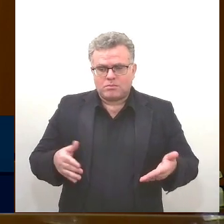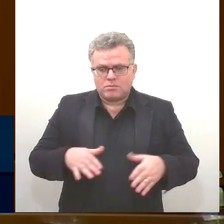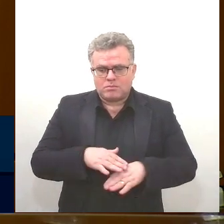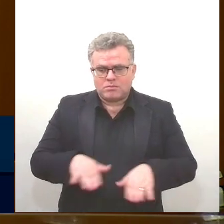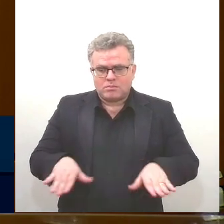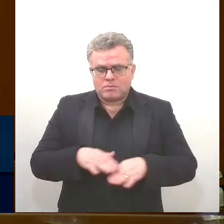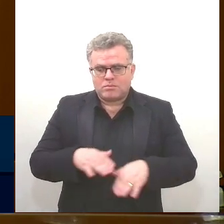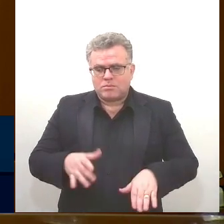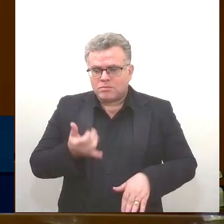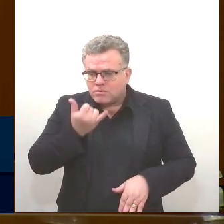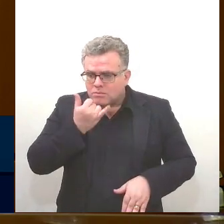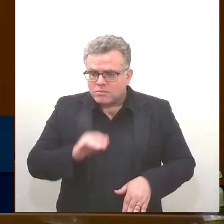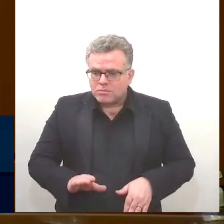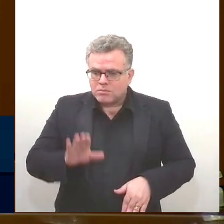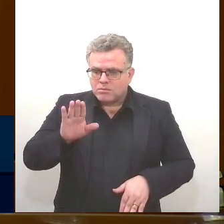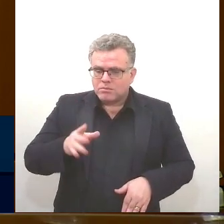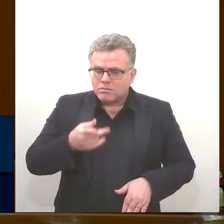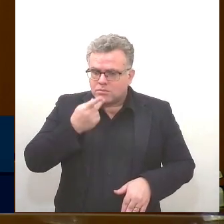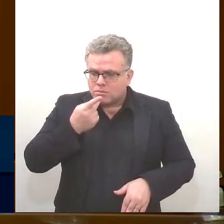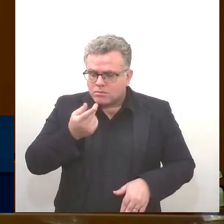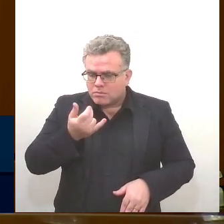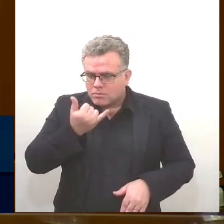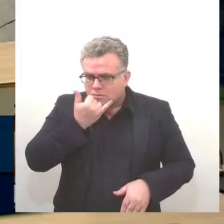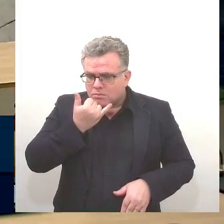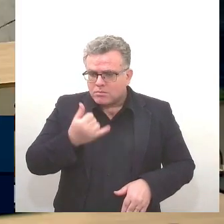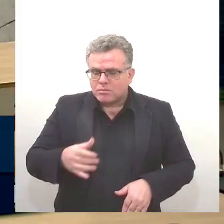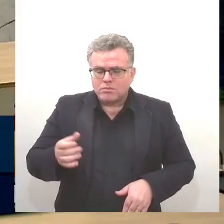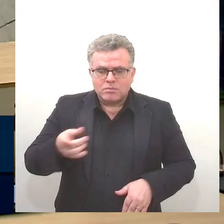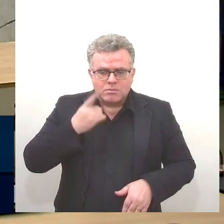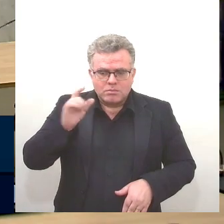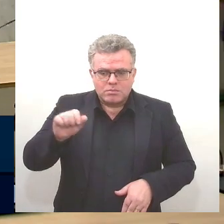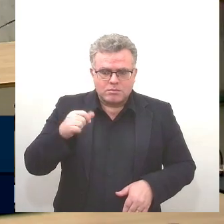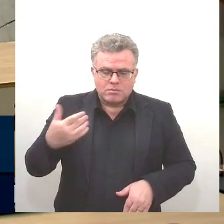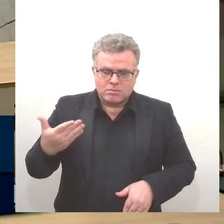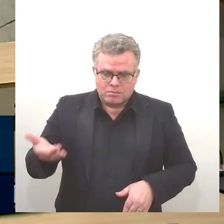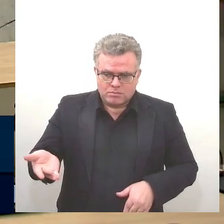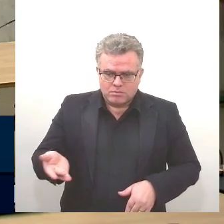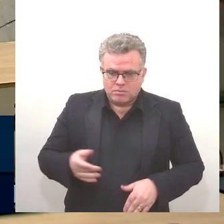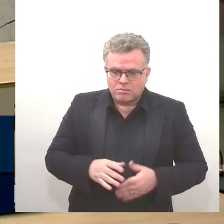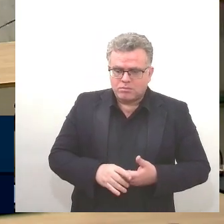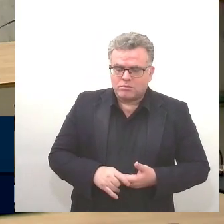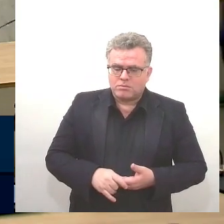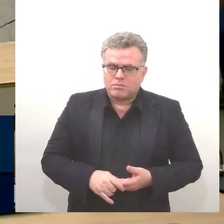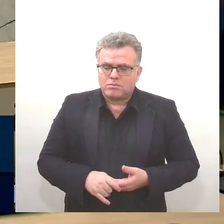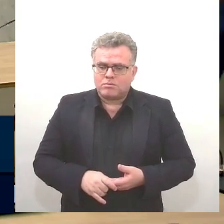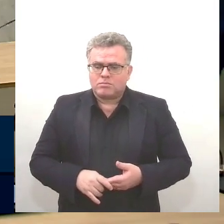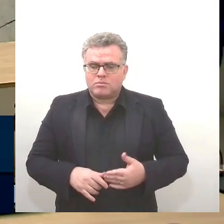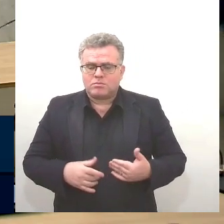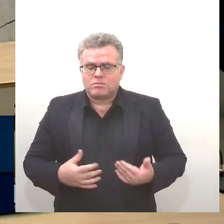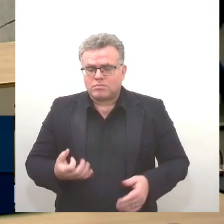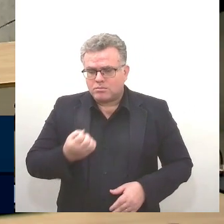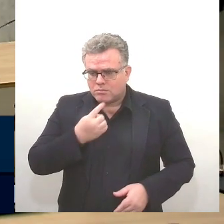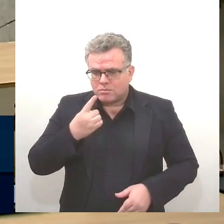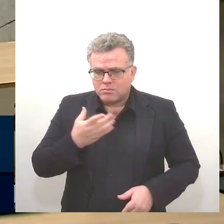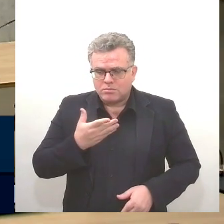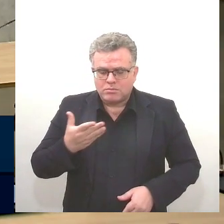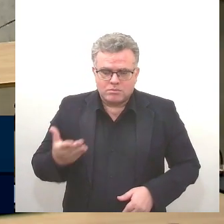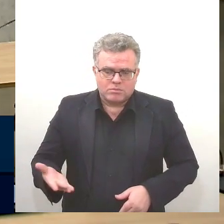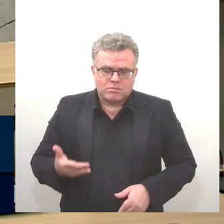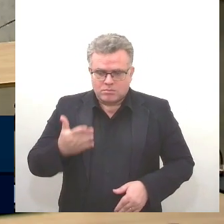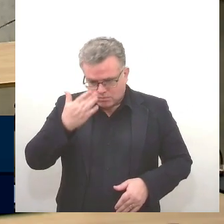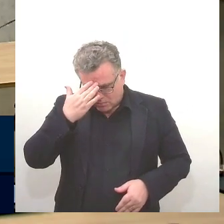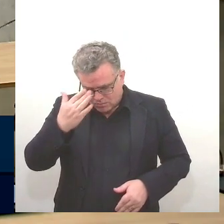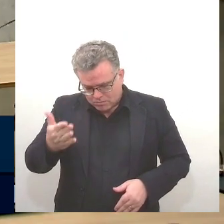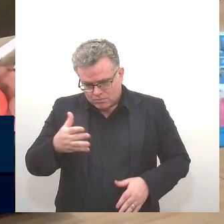favor me perdoe deputada linda Oi bom dia obrigada Sérgio Reis pelo